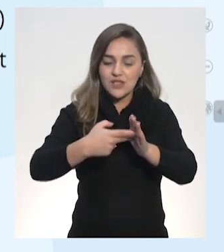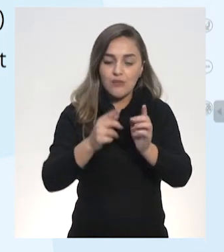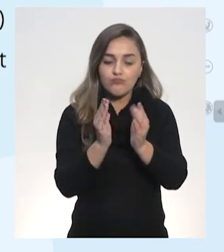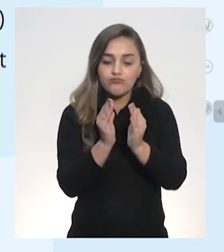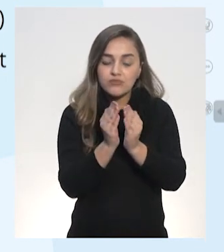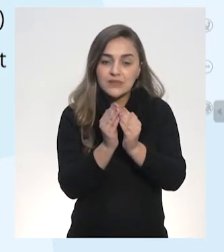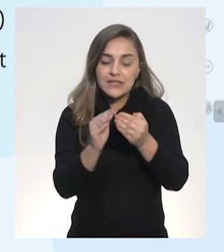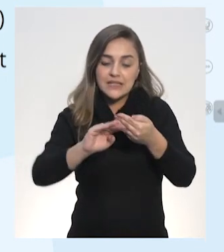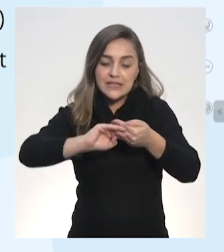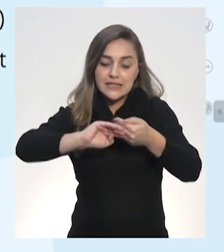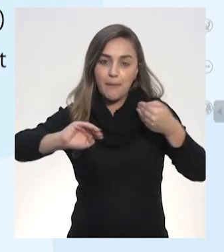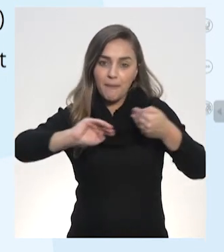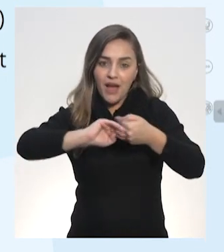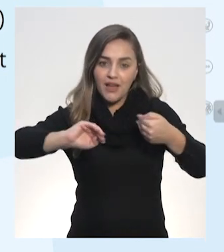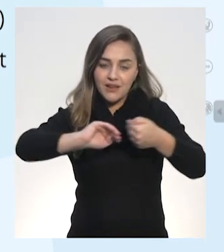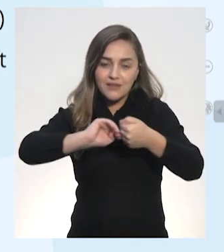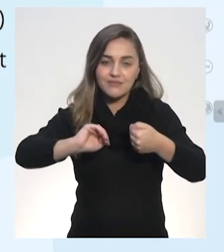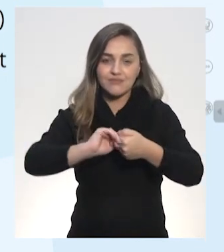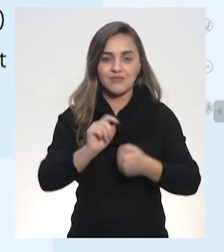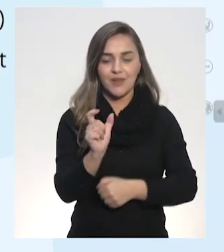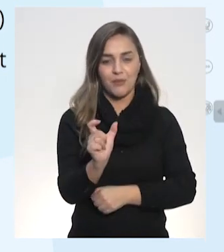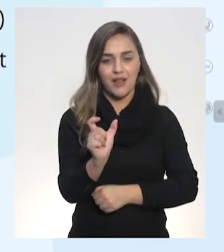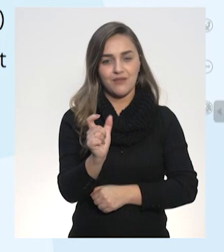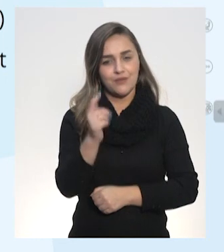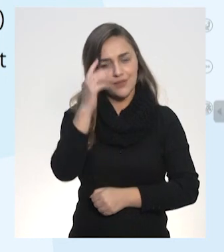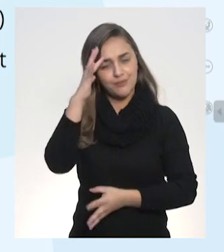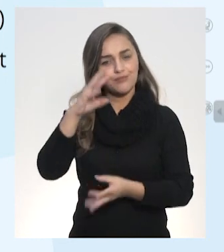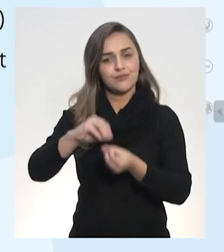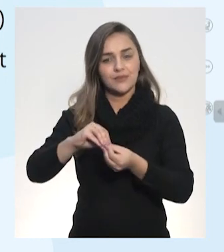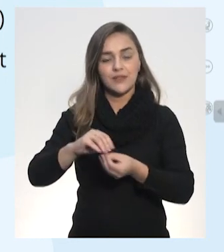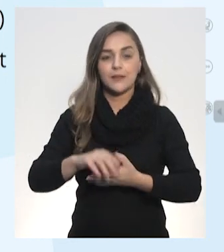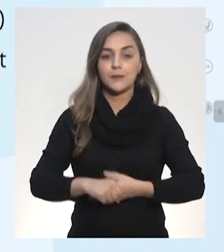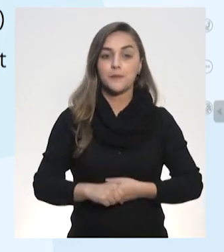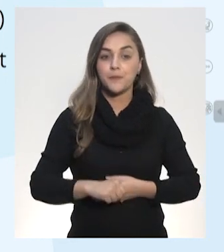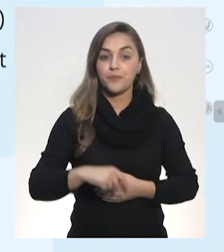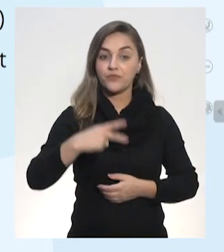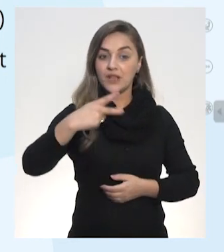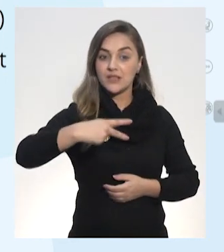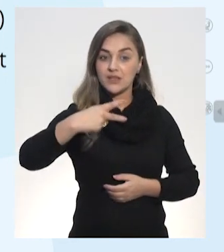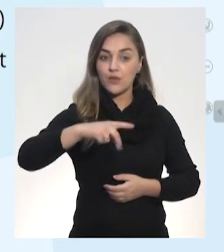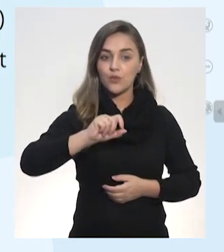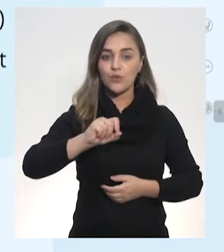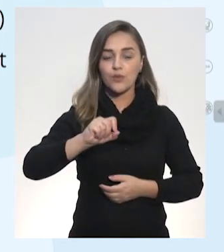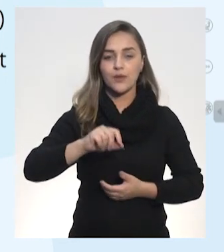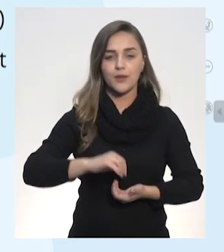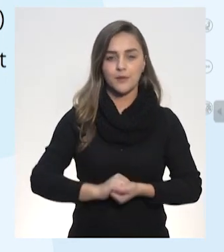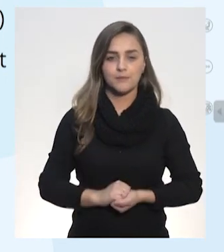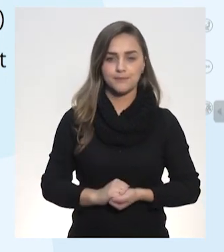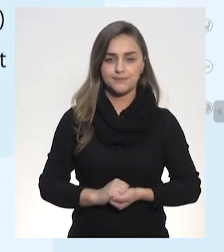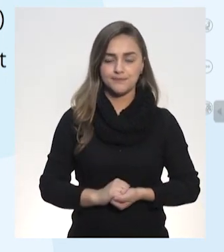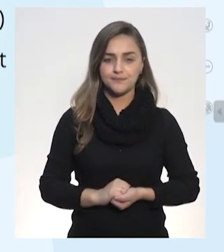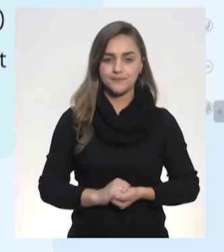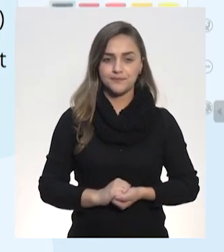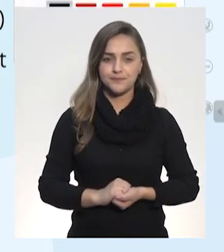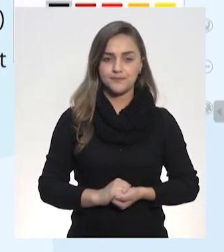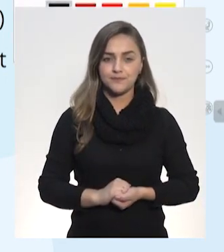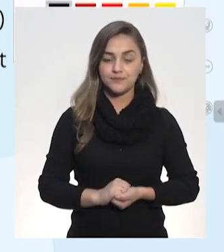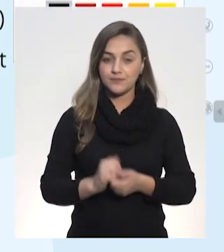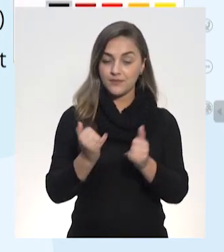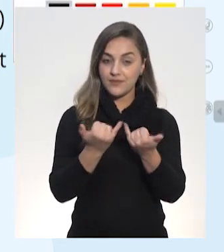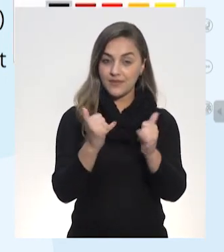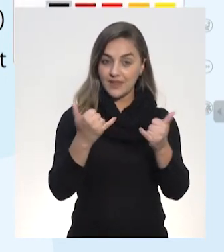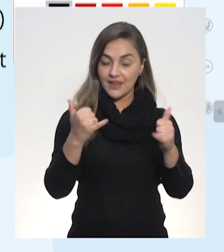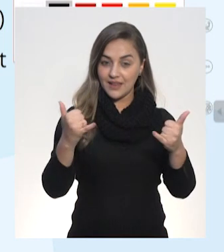consegue chegar no significado. Vamos para a segunda aí, ó. Hydropower is a renewable source of energy. A